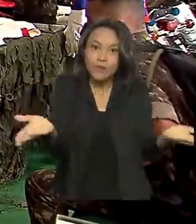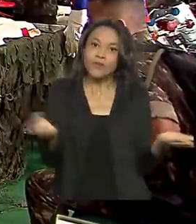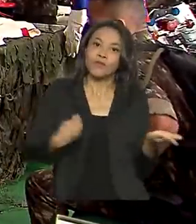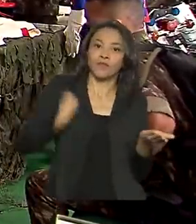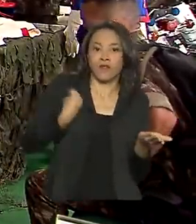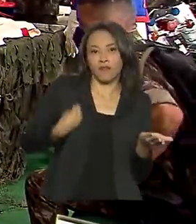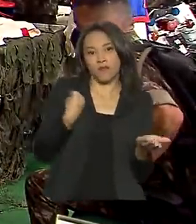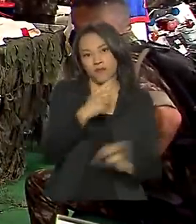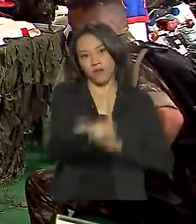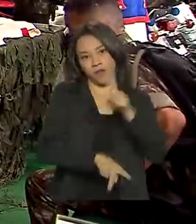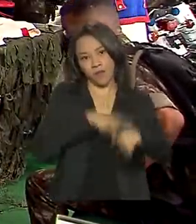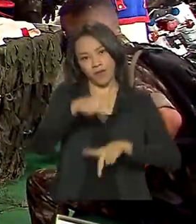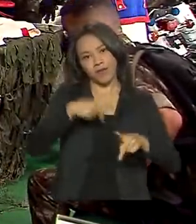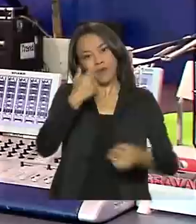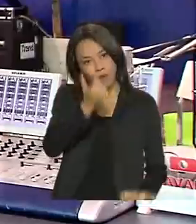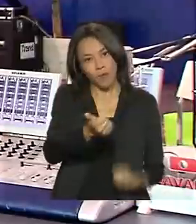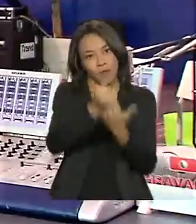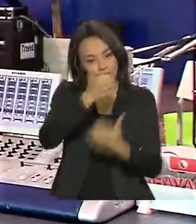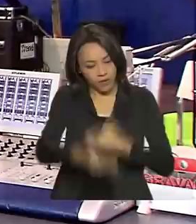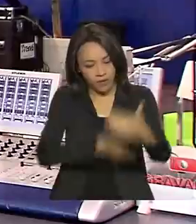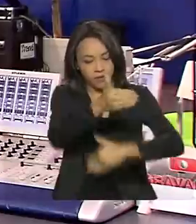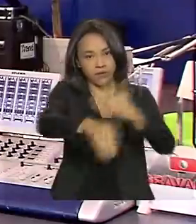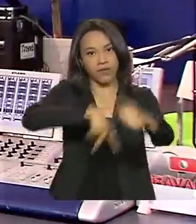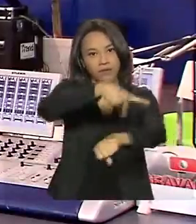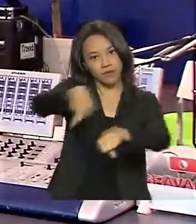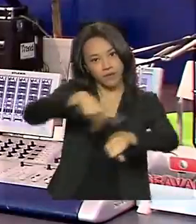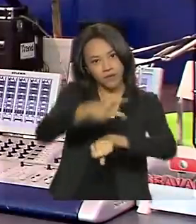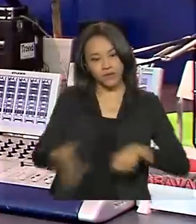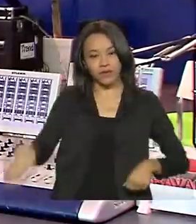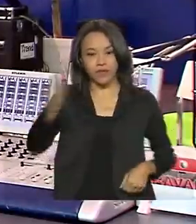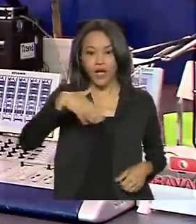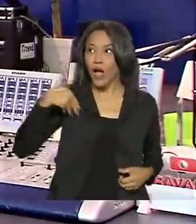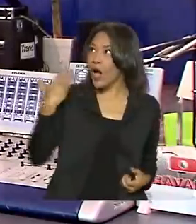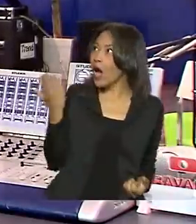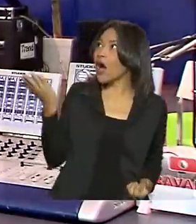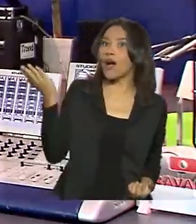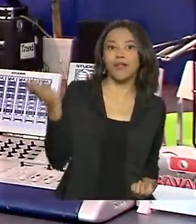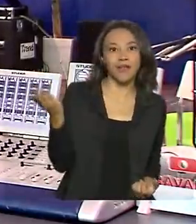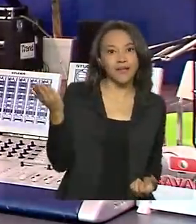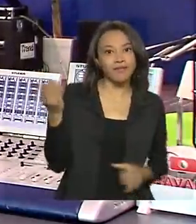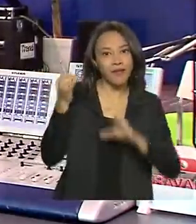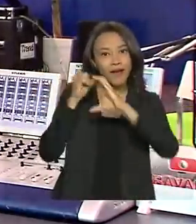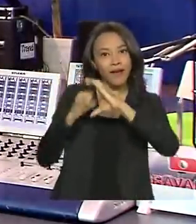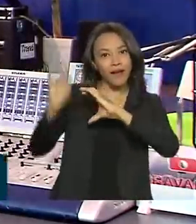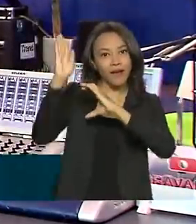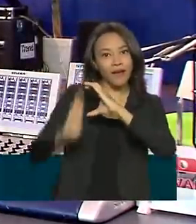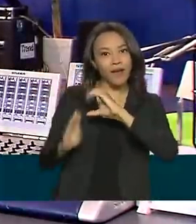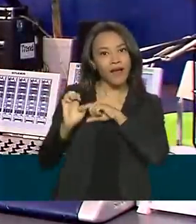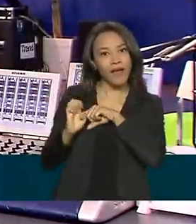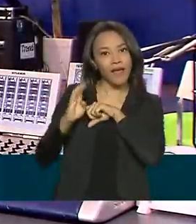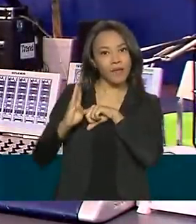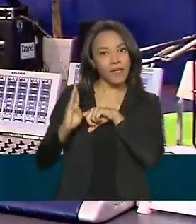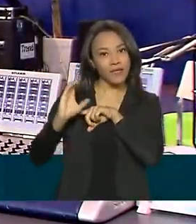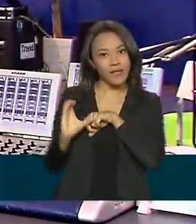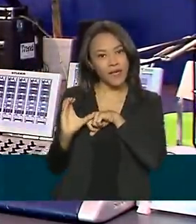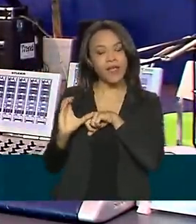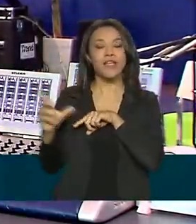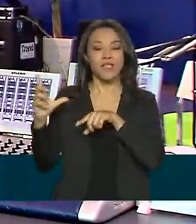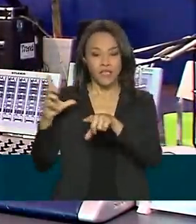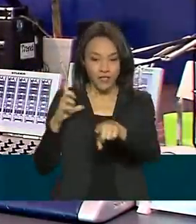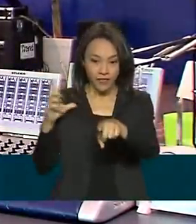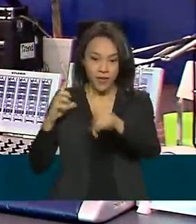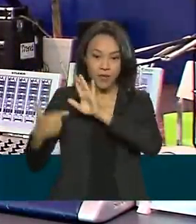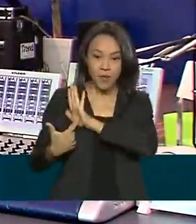o desenvolvimento do país. E olha só a empresa Brasil de Comunicação aqui. A gente trouxe uma reprodução